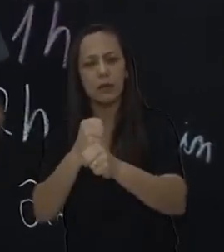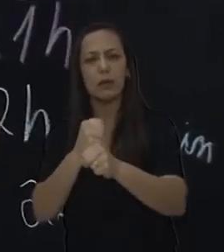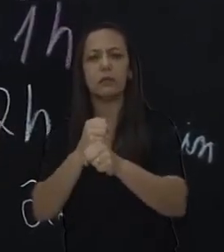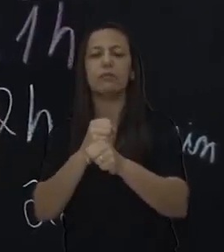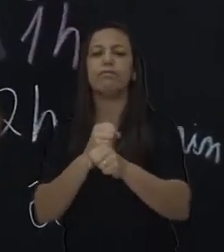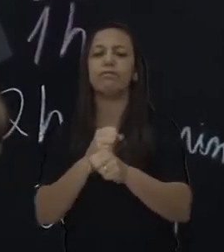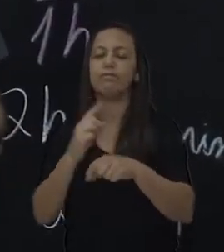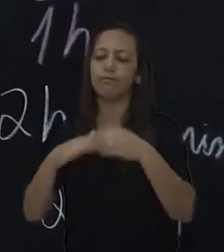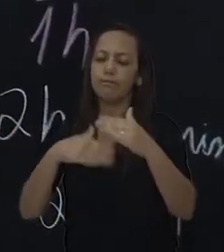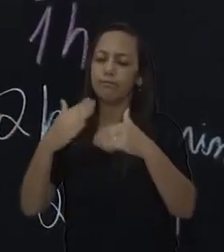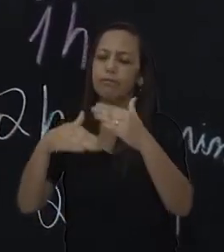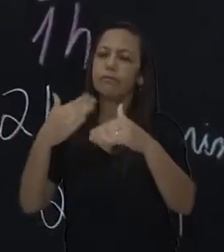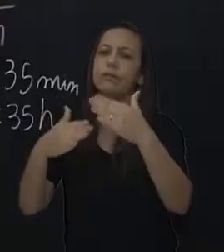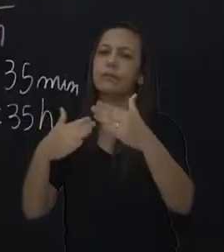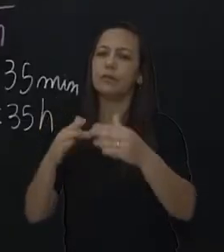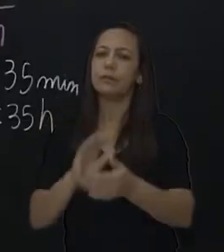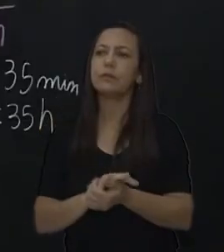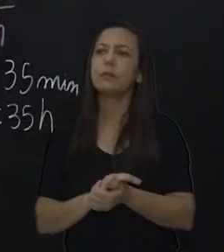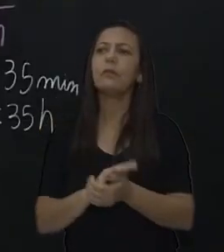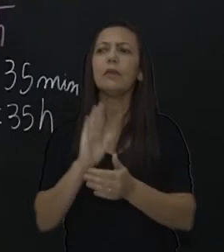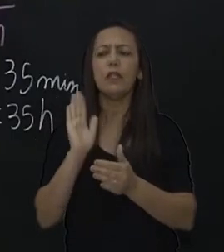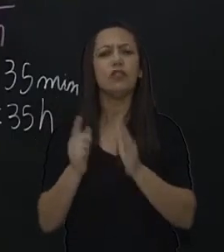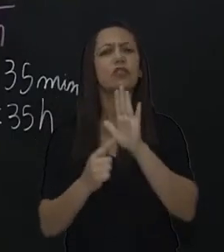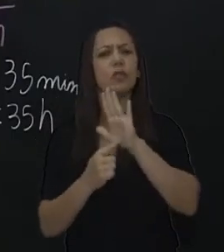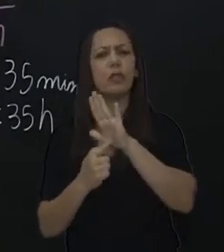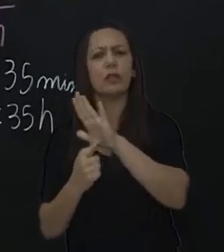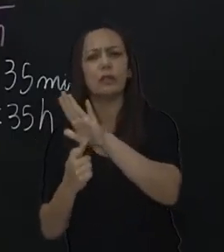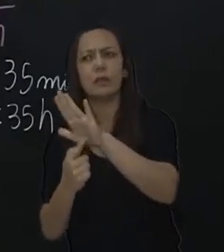assim sucessivamente, tá? Te mostrei aqui